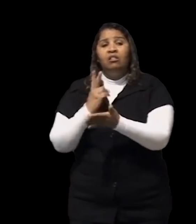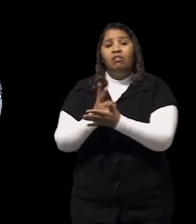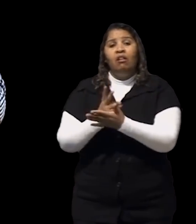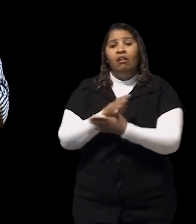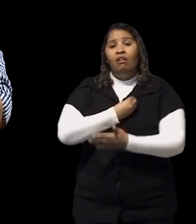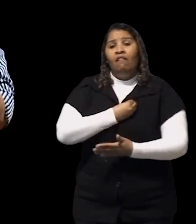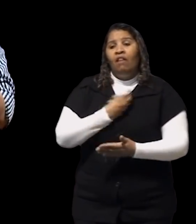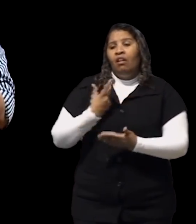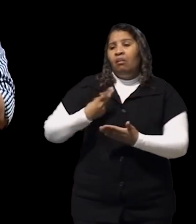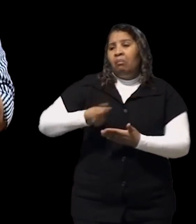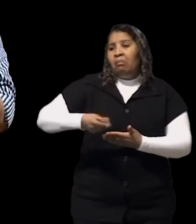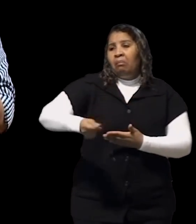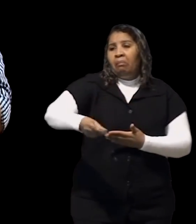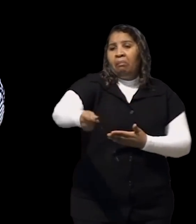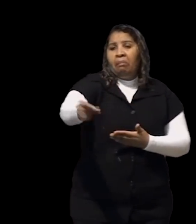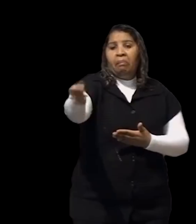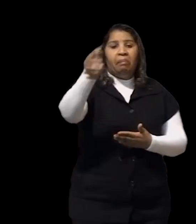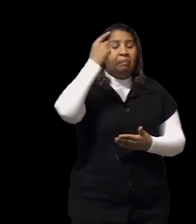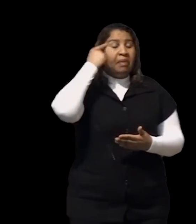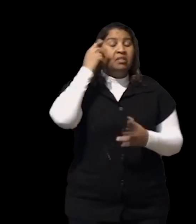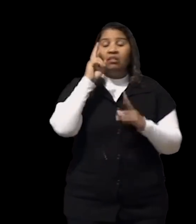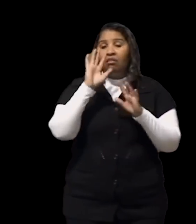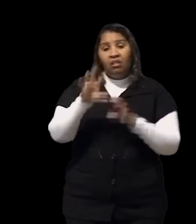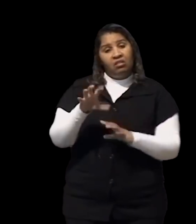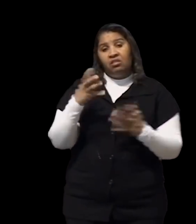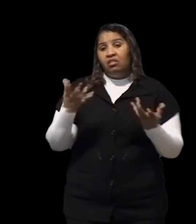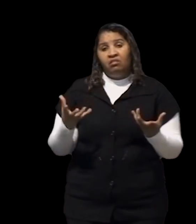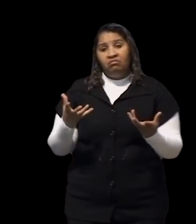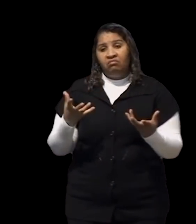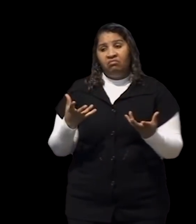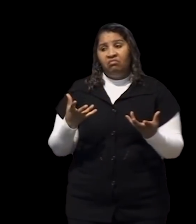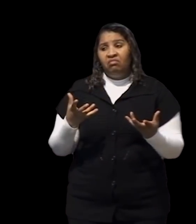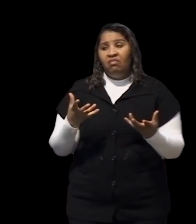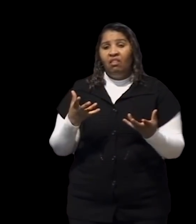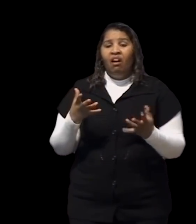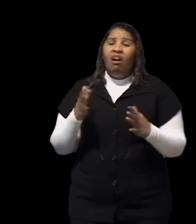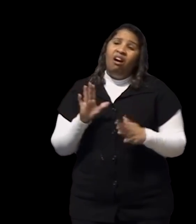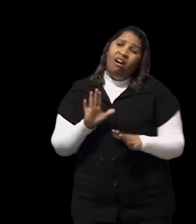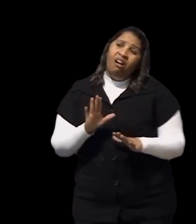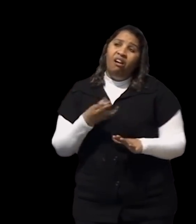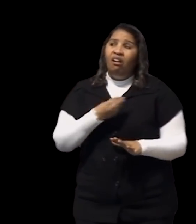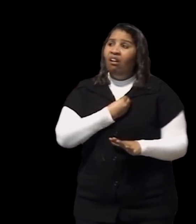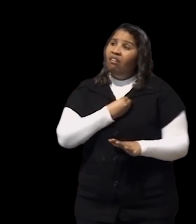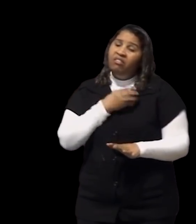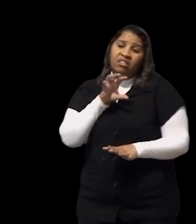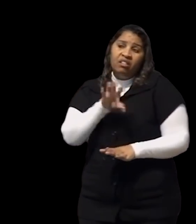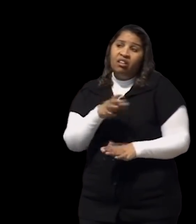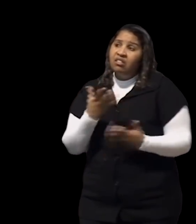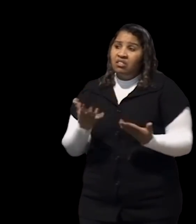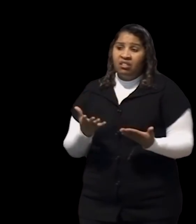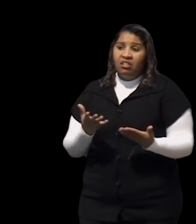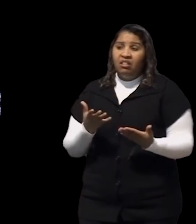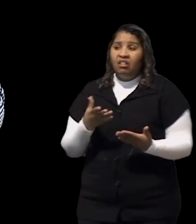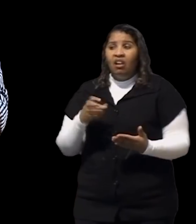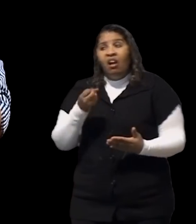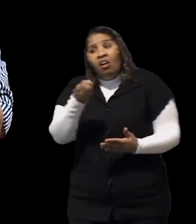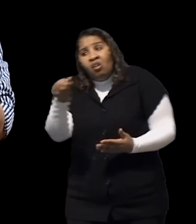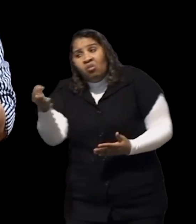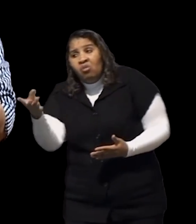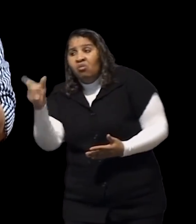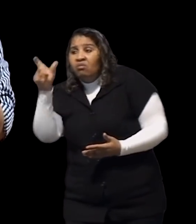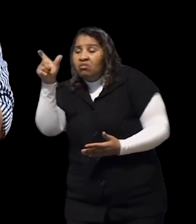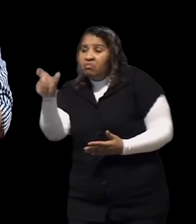mesmo a vida é assim um se dão bem outros se dão mal Eles não conhecem o amor de Deus e não